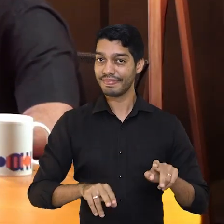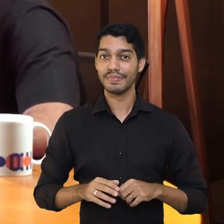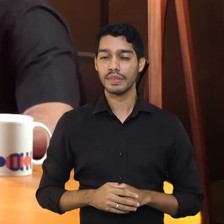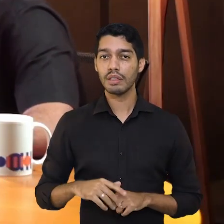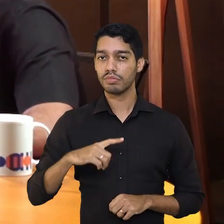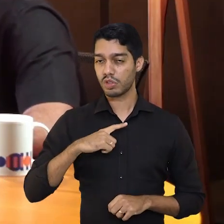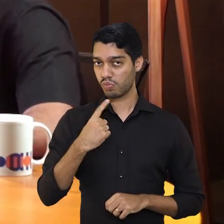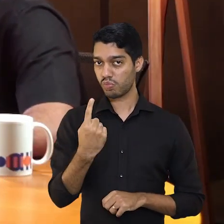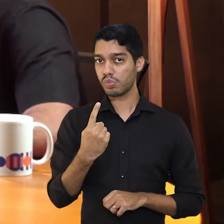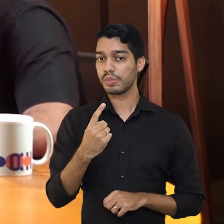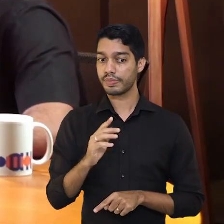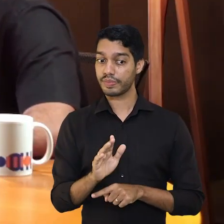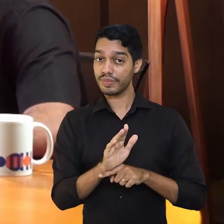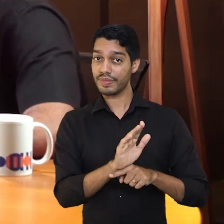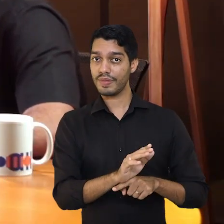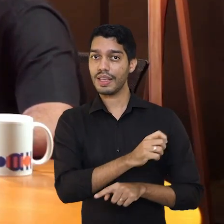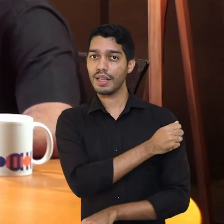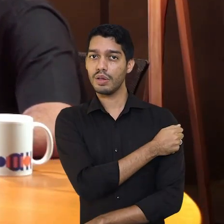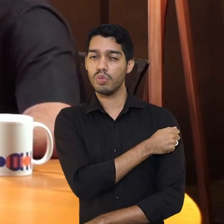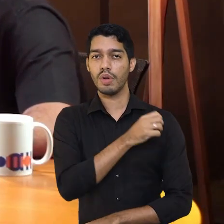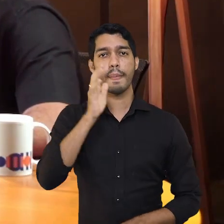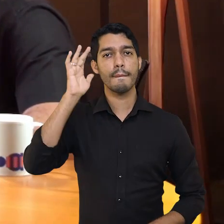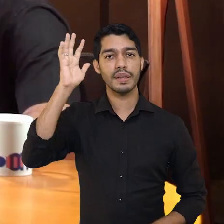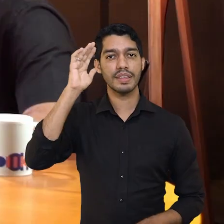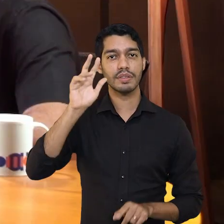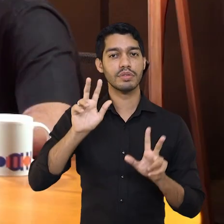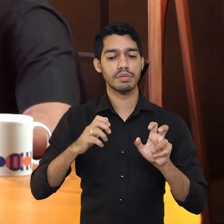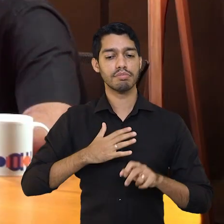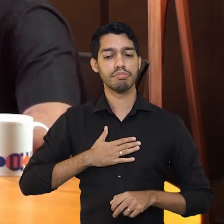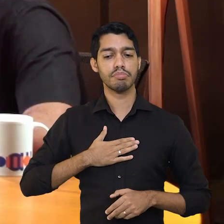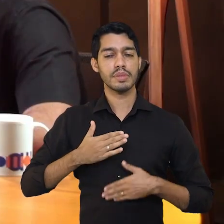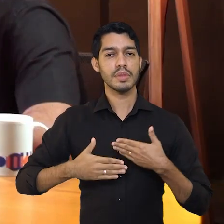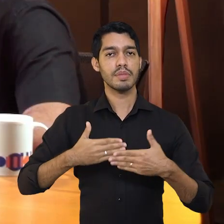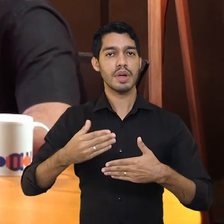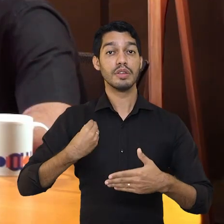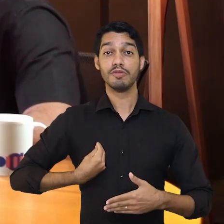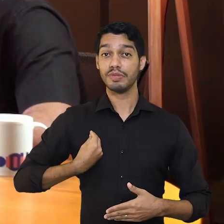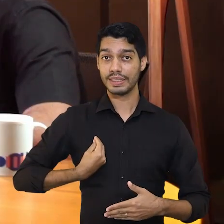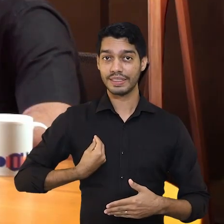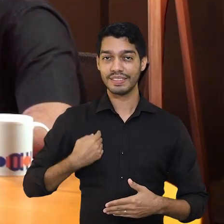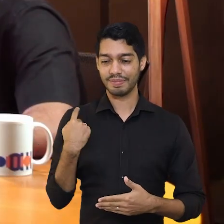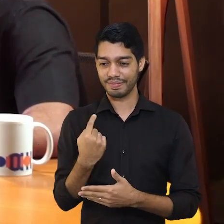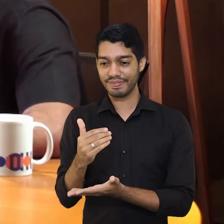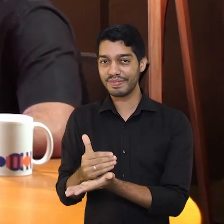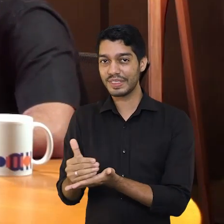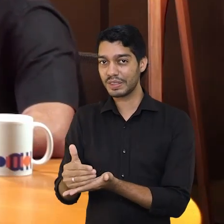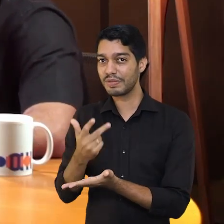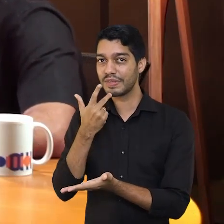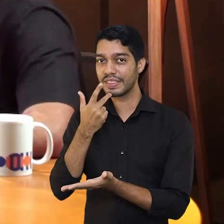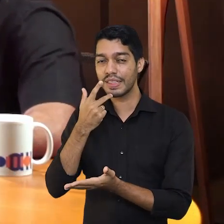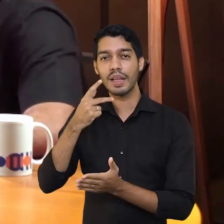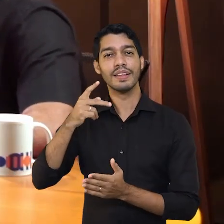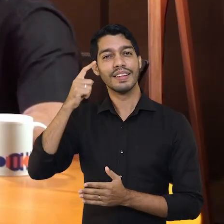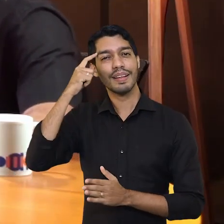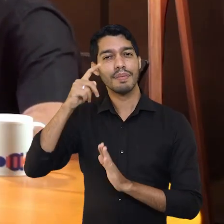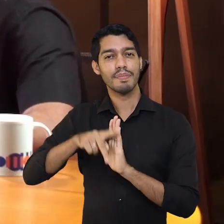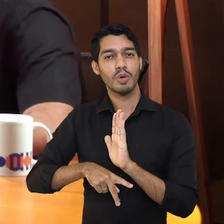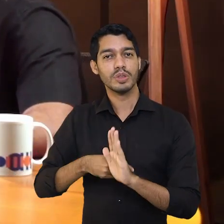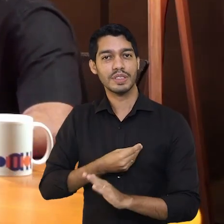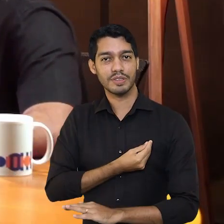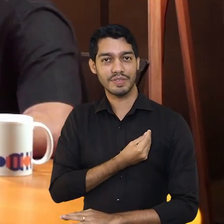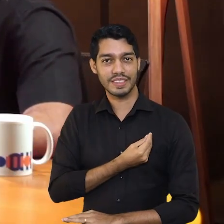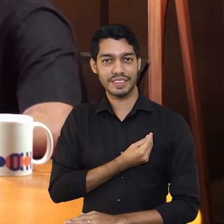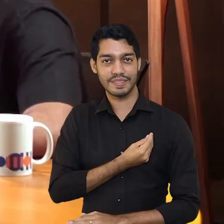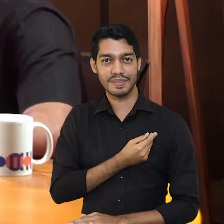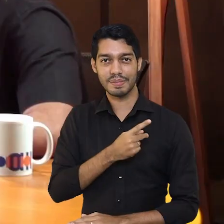muitas soluções diferentes. Tem uma, inclusive, que ajuda esses alunos a pensar sobre a carreira, que foi o que a gente começou falando, né?